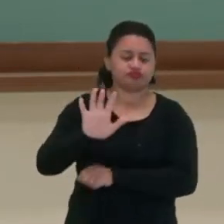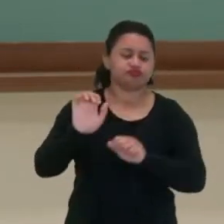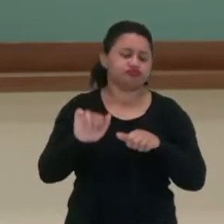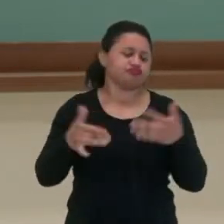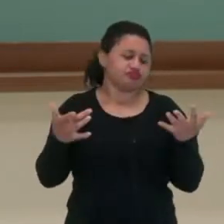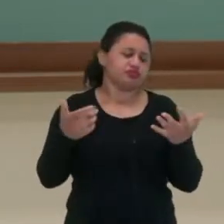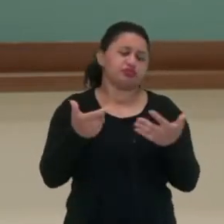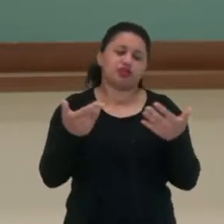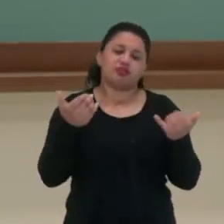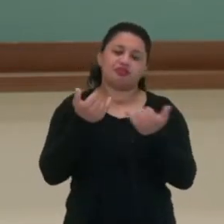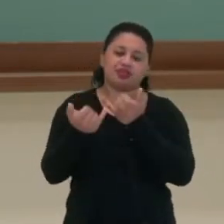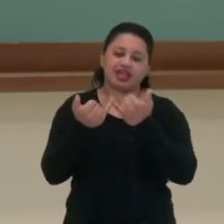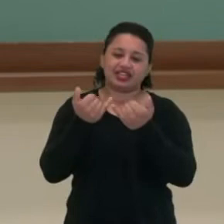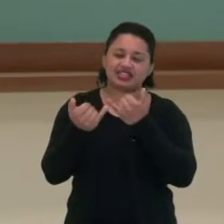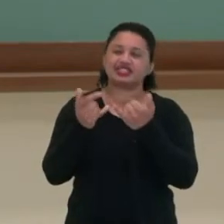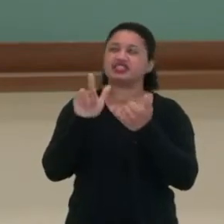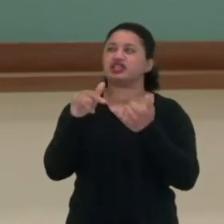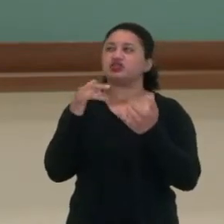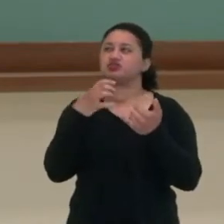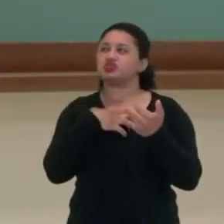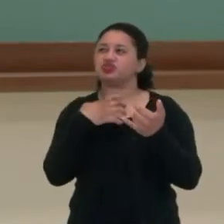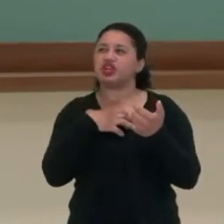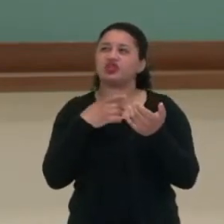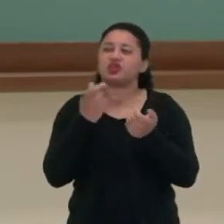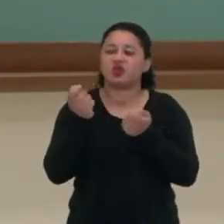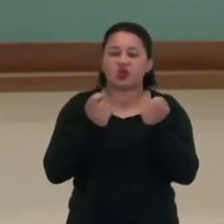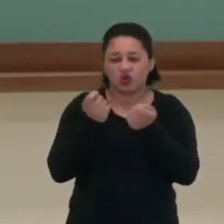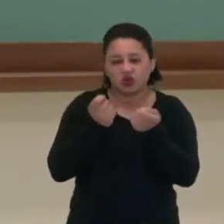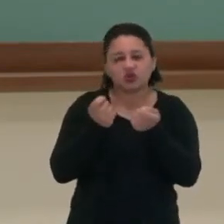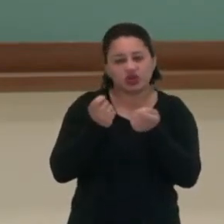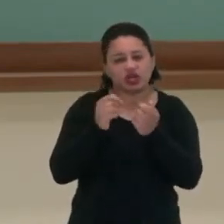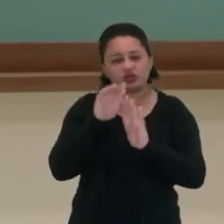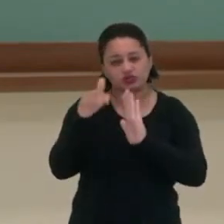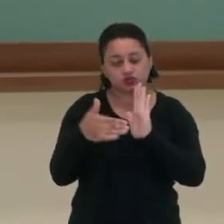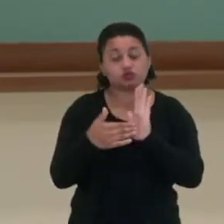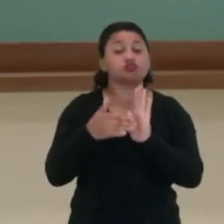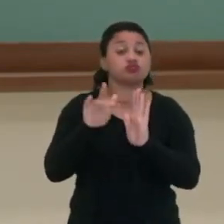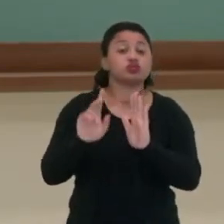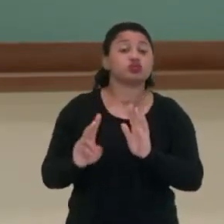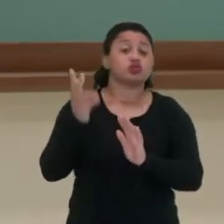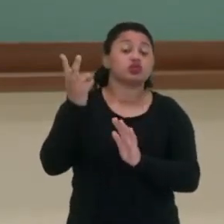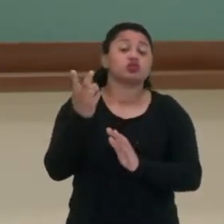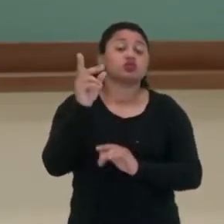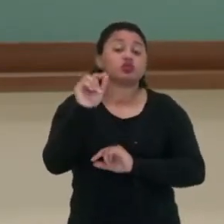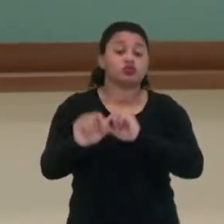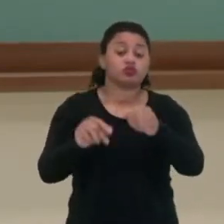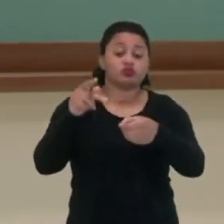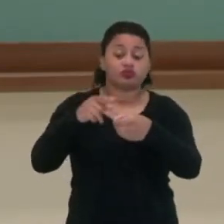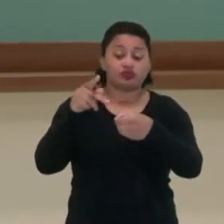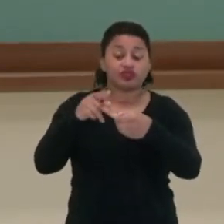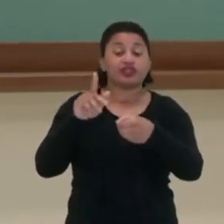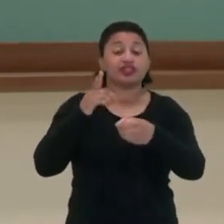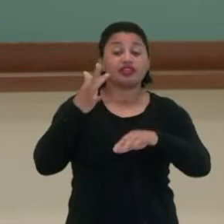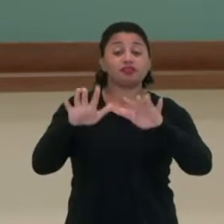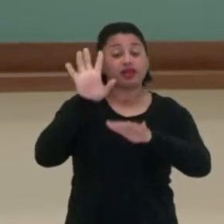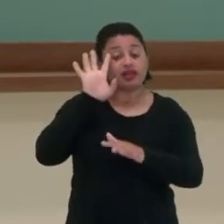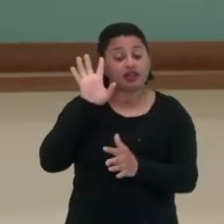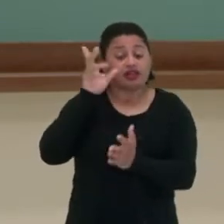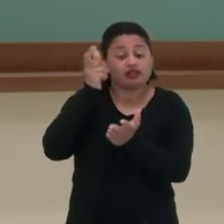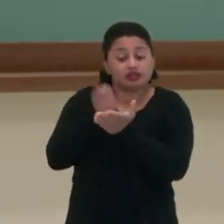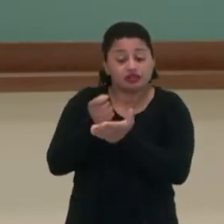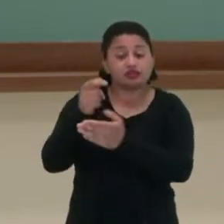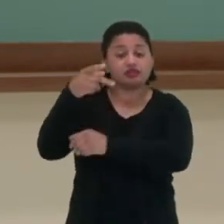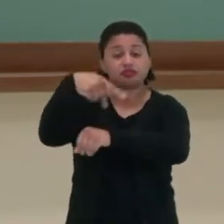muito parecido com um cartel. Então, o preço do petróleo ele vai ser pautado nas decisões dos países que produzem